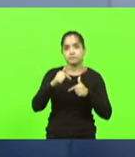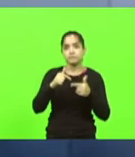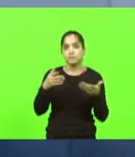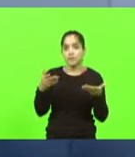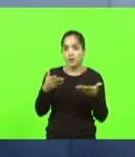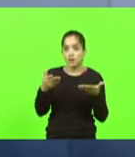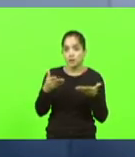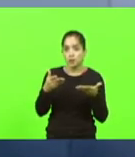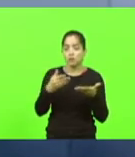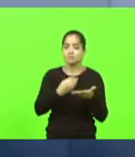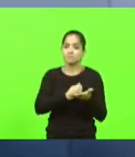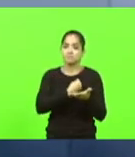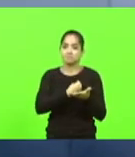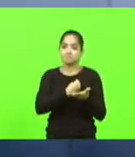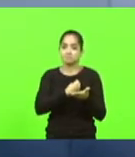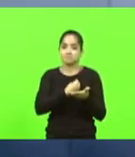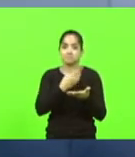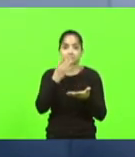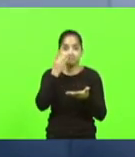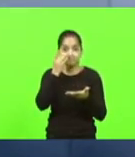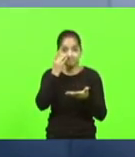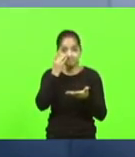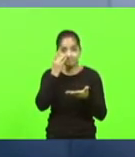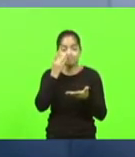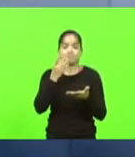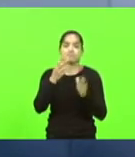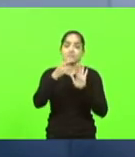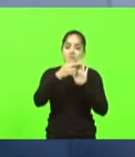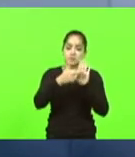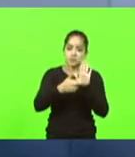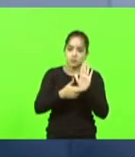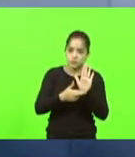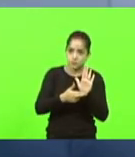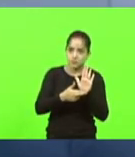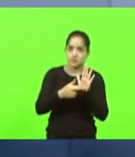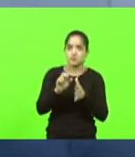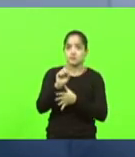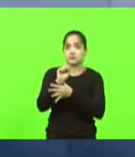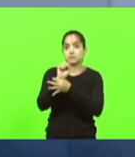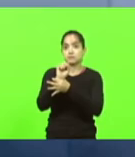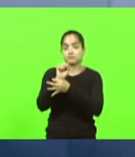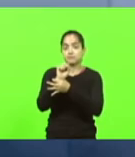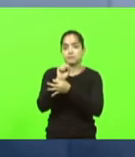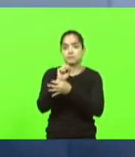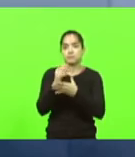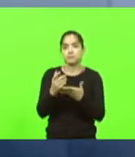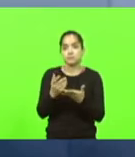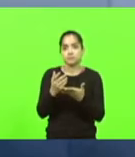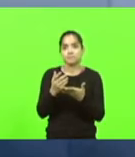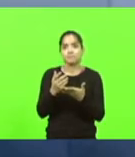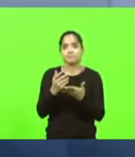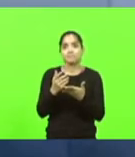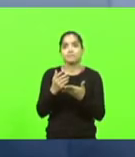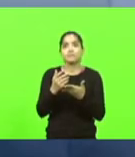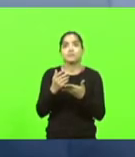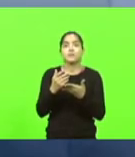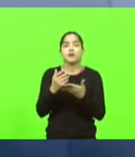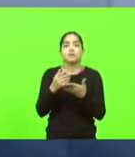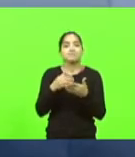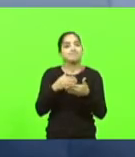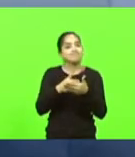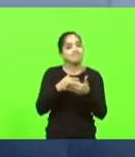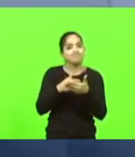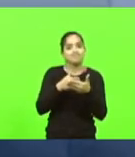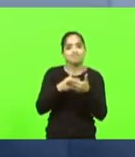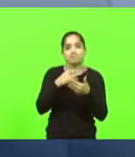evento presencial, mas as medidas de segurança ainda nos indicam aqui um panorama um pouquinho mais restritivo nesse sentido.